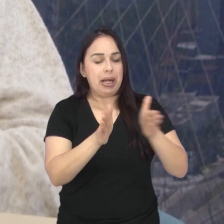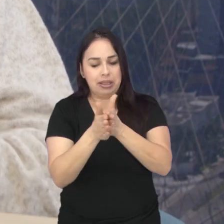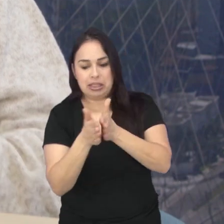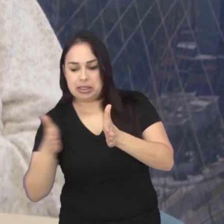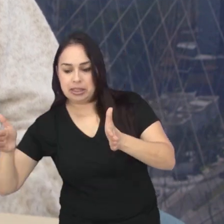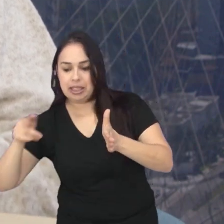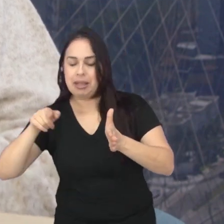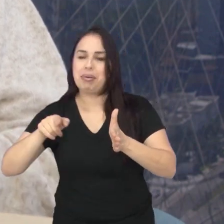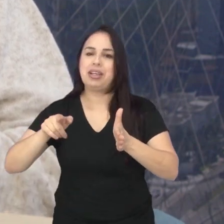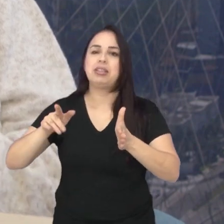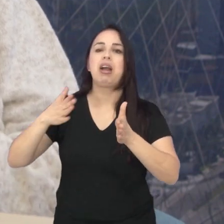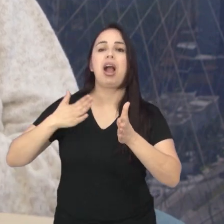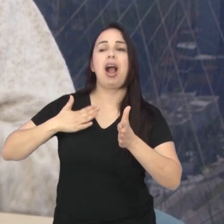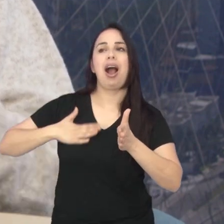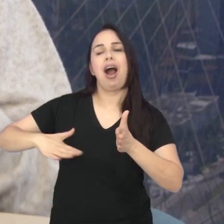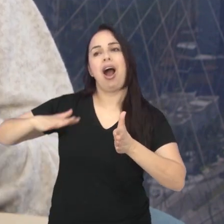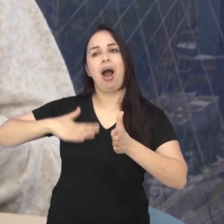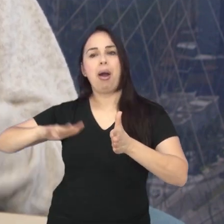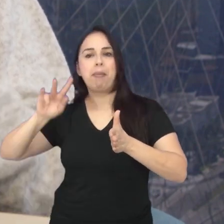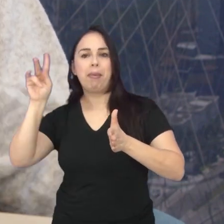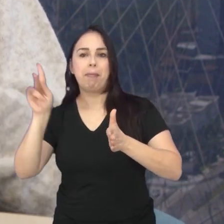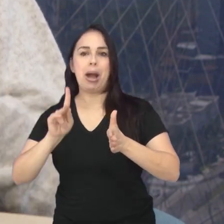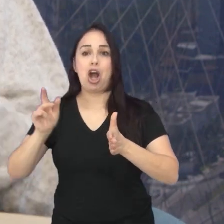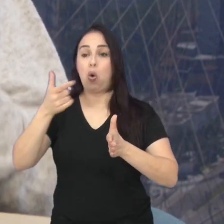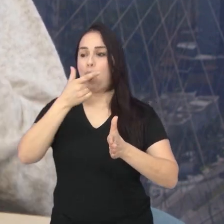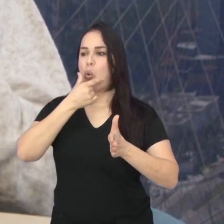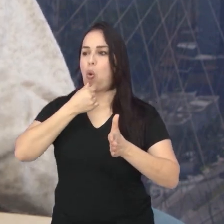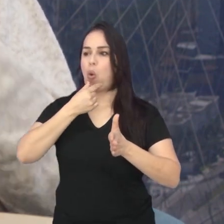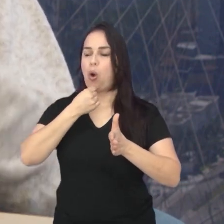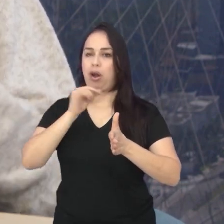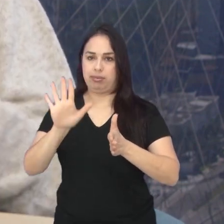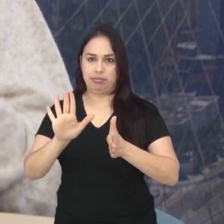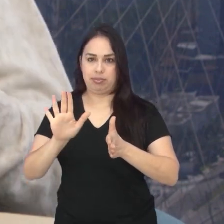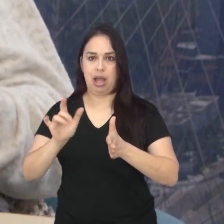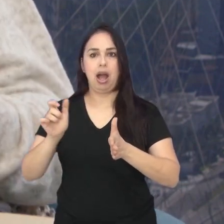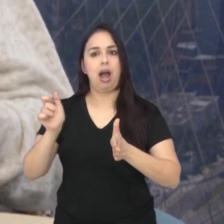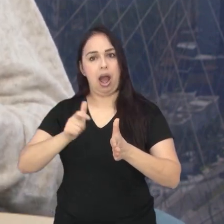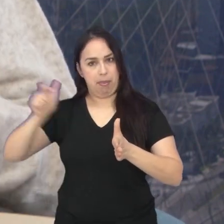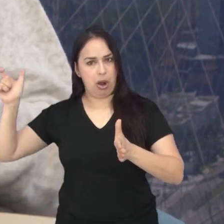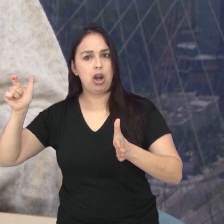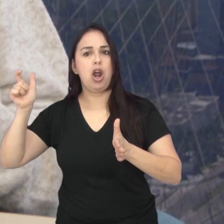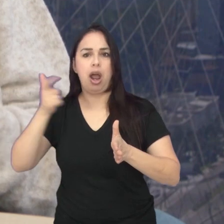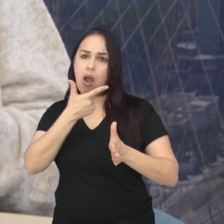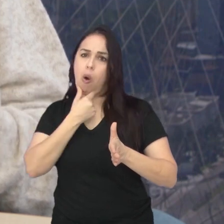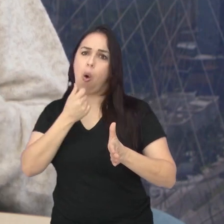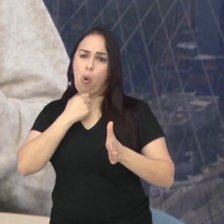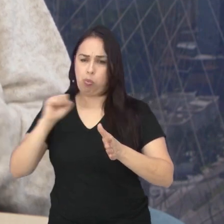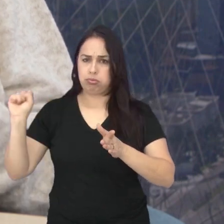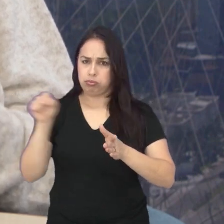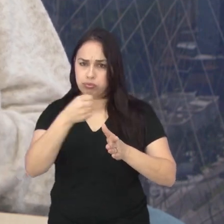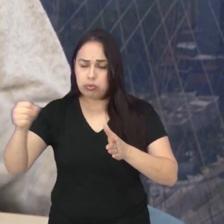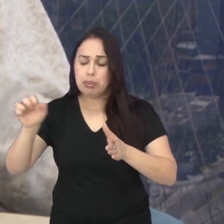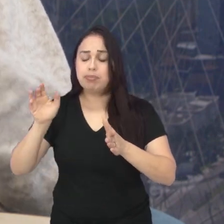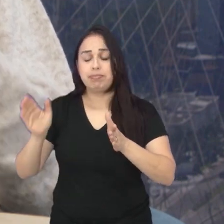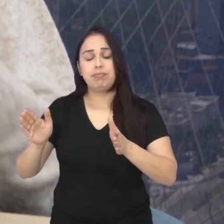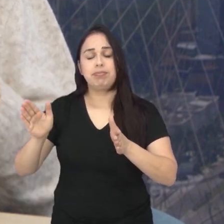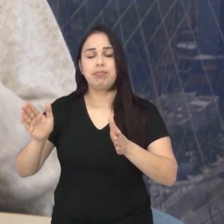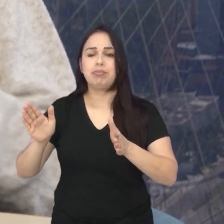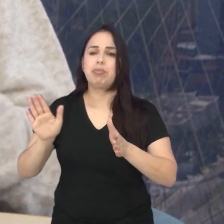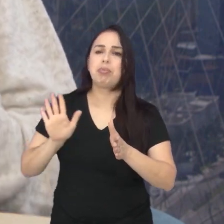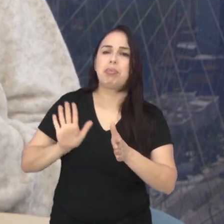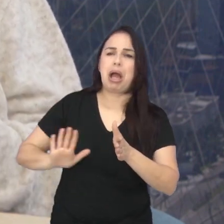da lua de mel, né? Que a gente fala que o homem, por exemplo, pode até ser uma mulher, né? A agressora,